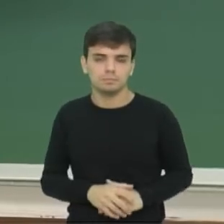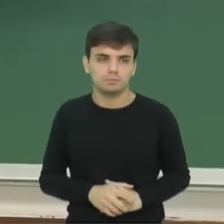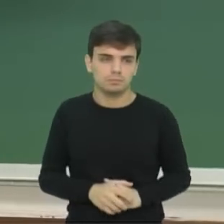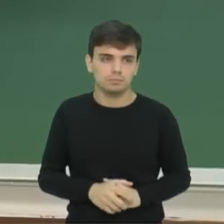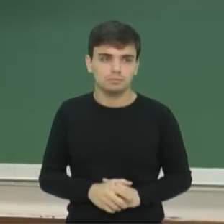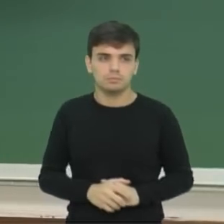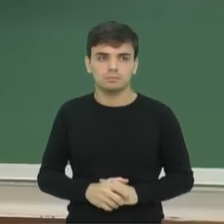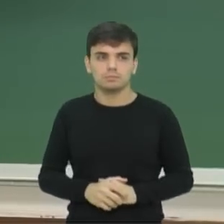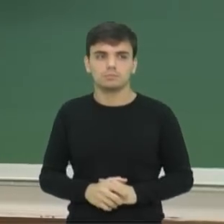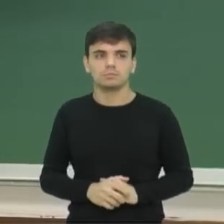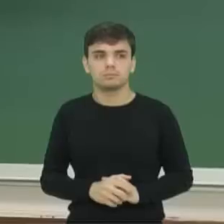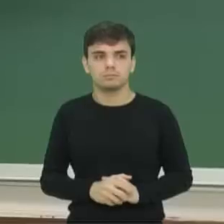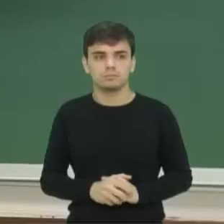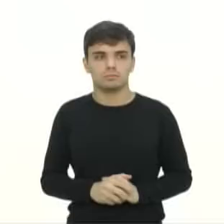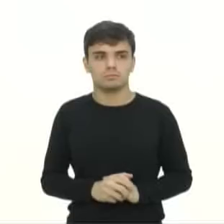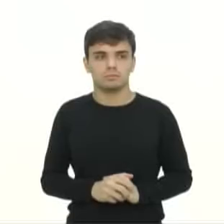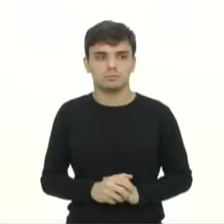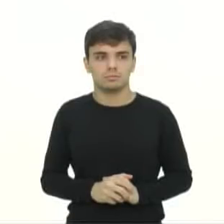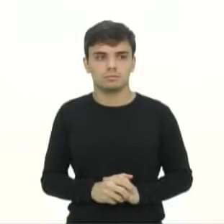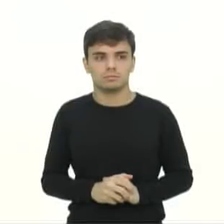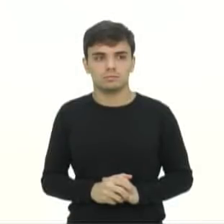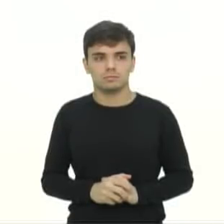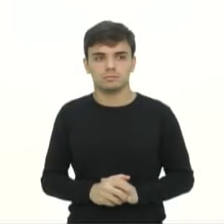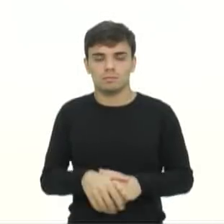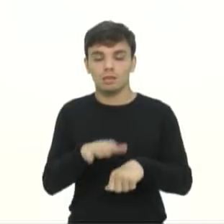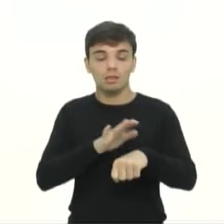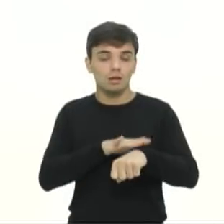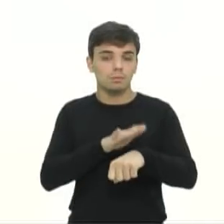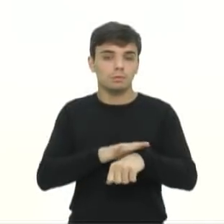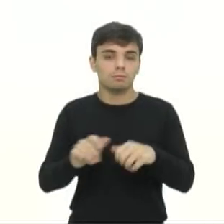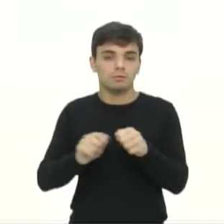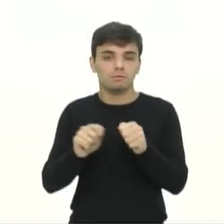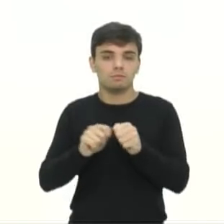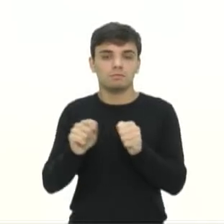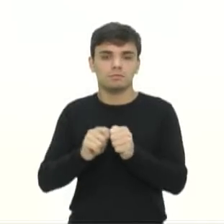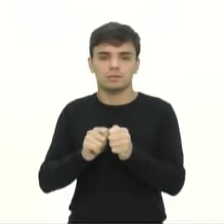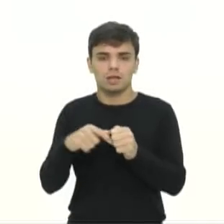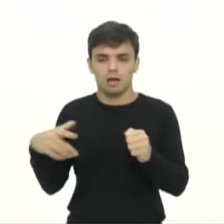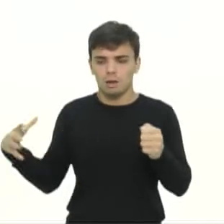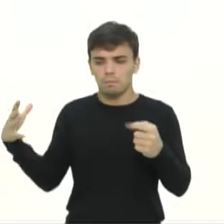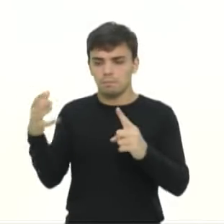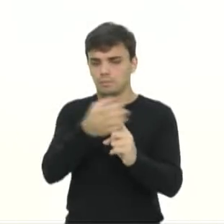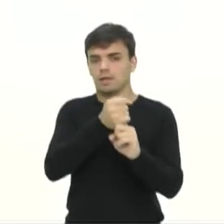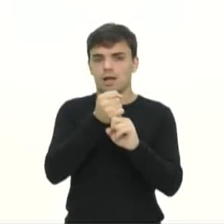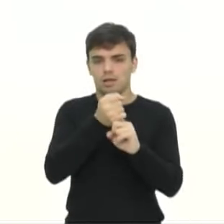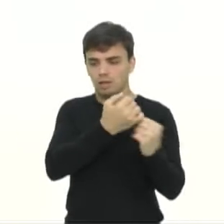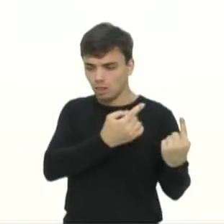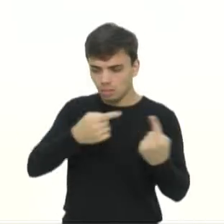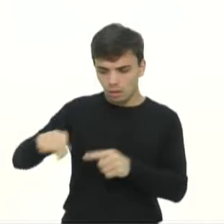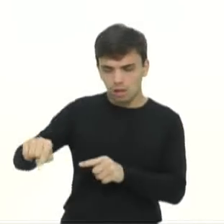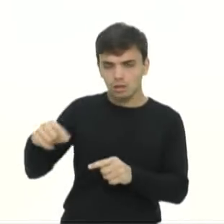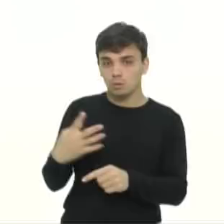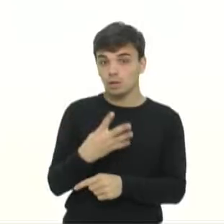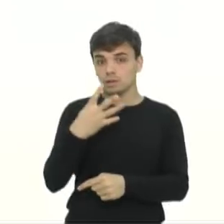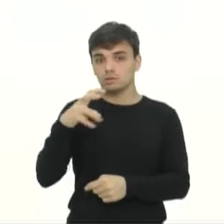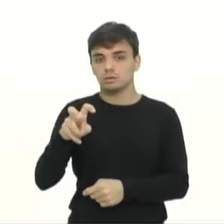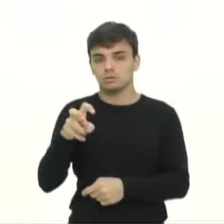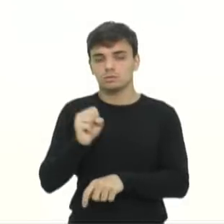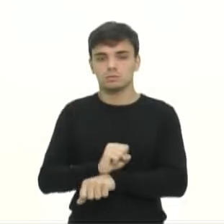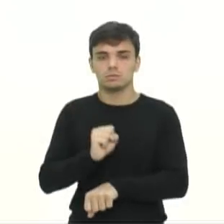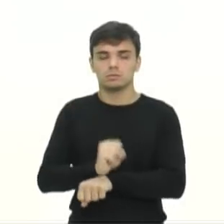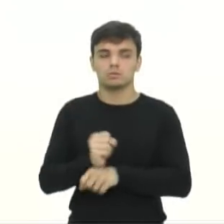de kumikata não são penalizadas. Tempo para fazer uma pegada e ataque hoje é de 45 segundos. E em caso de